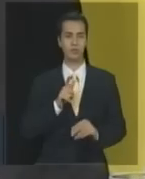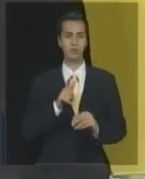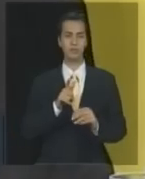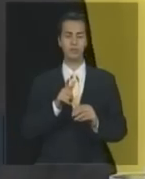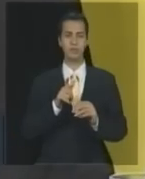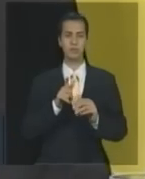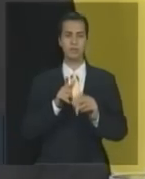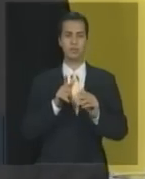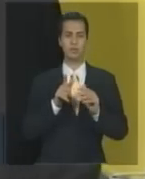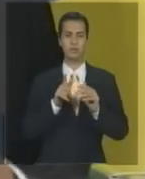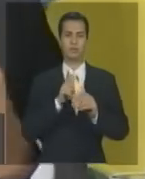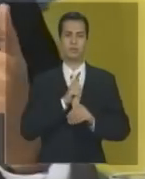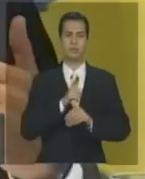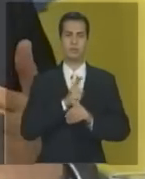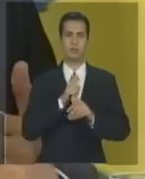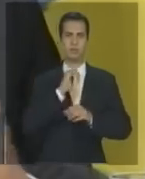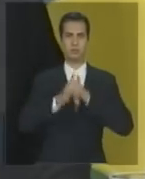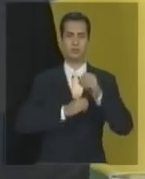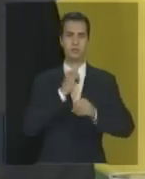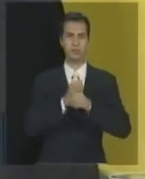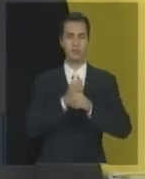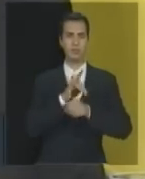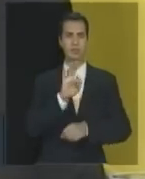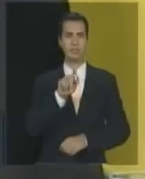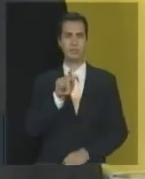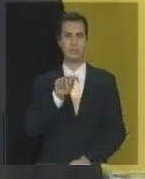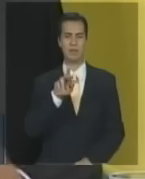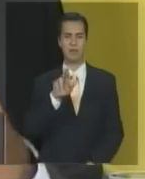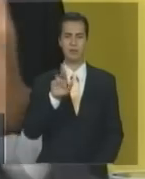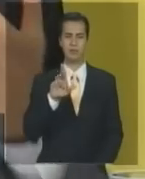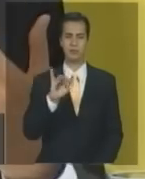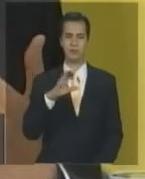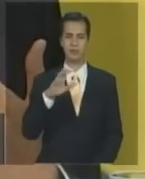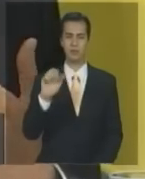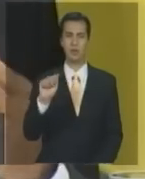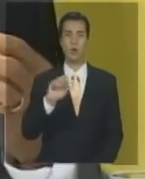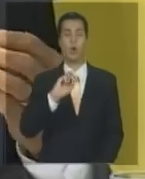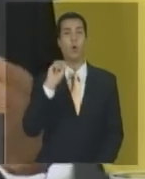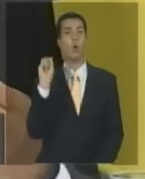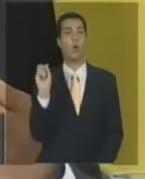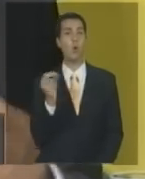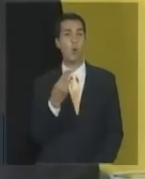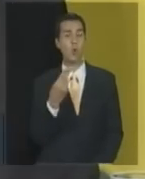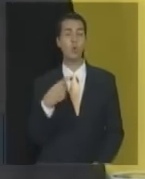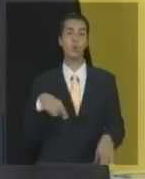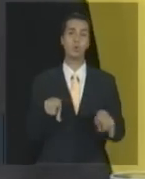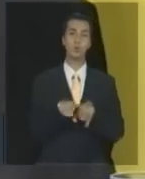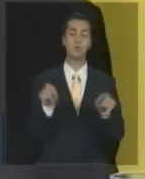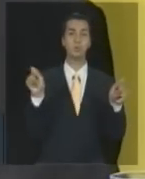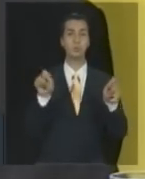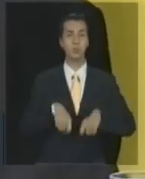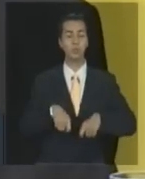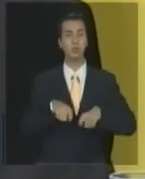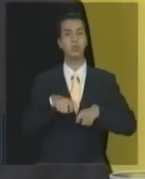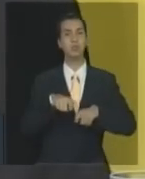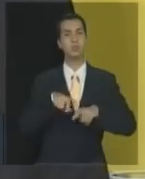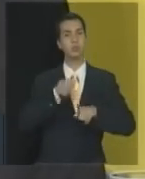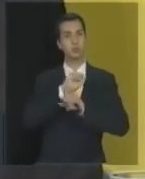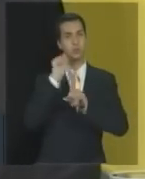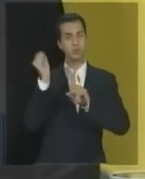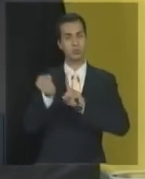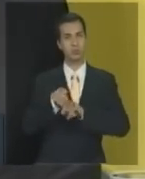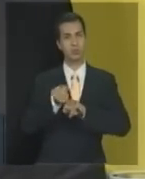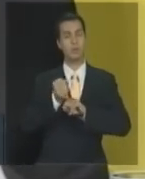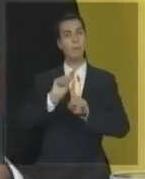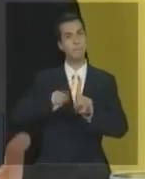é referência mundial, seja no incremento das possibilidades de participação da sociedade